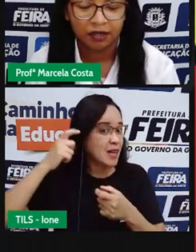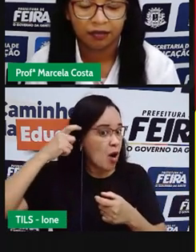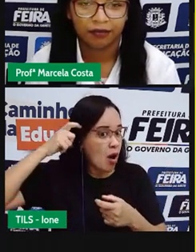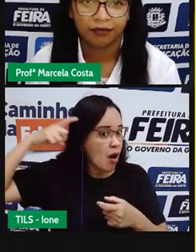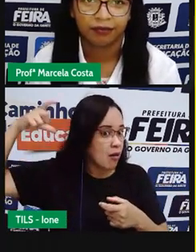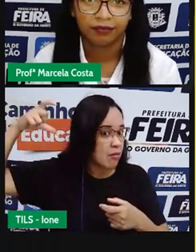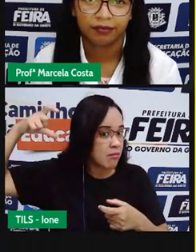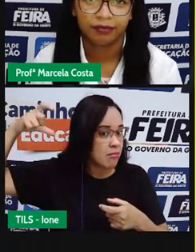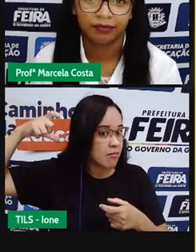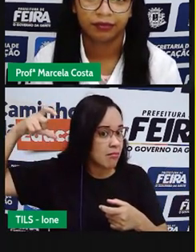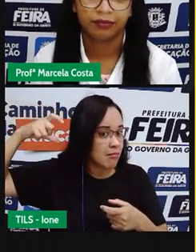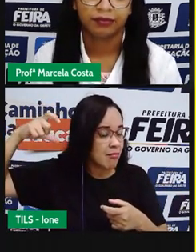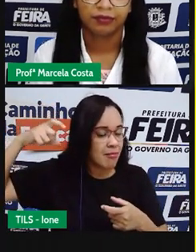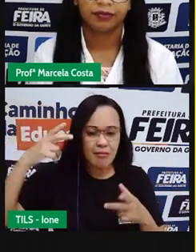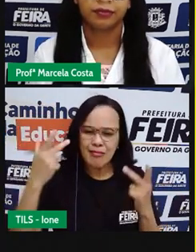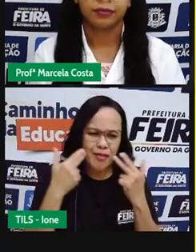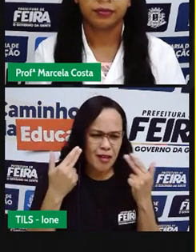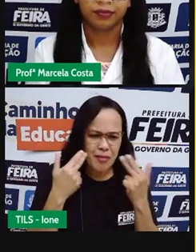Tudo bem ter orelhas grandes.